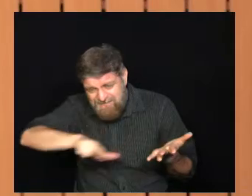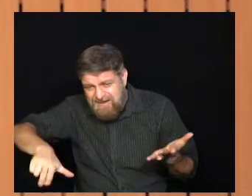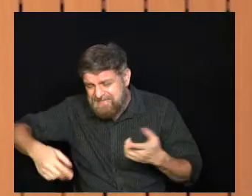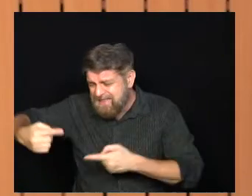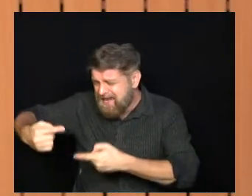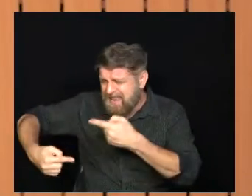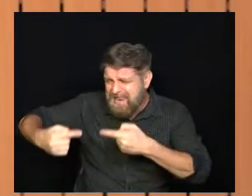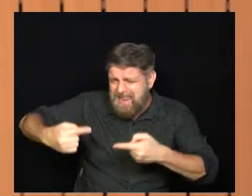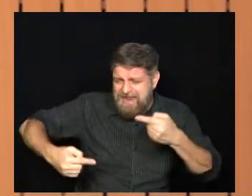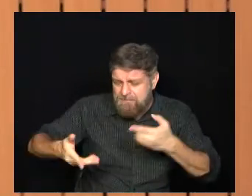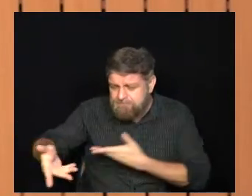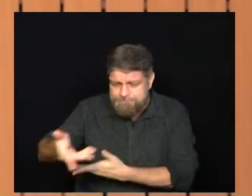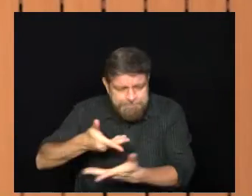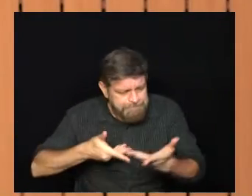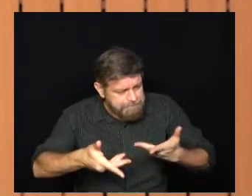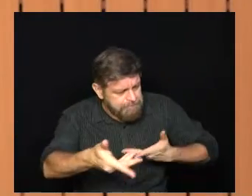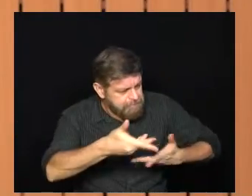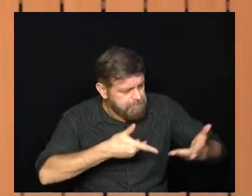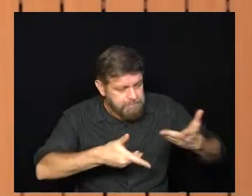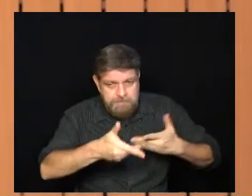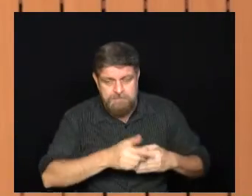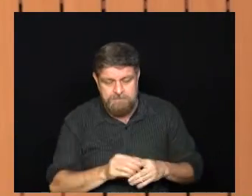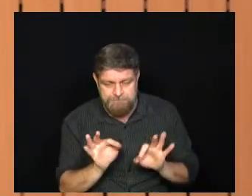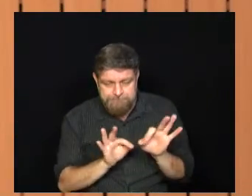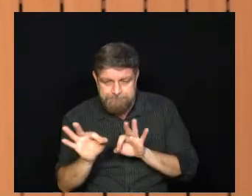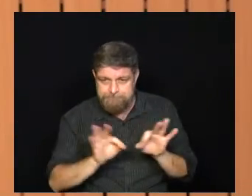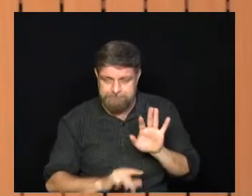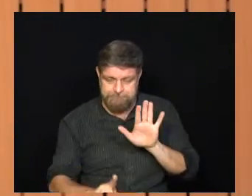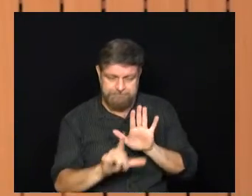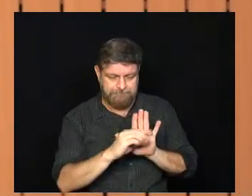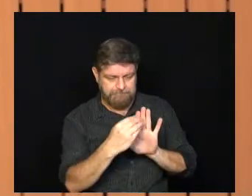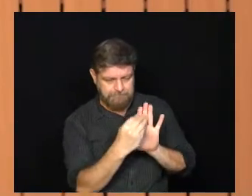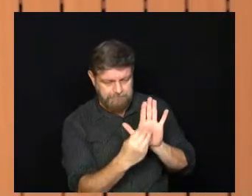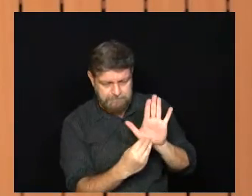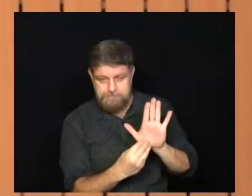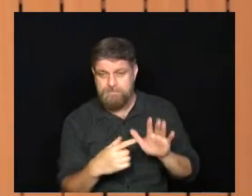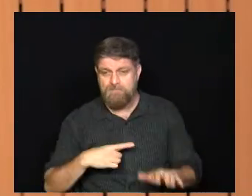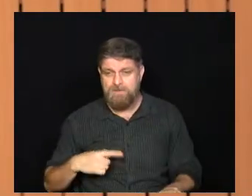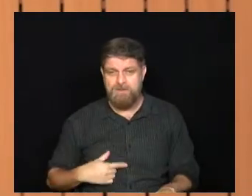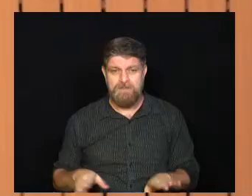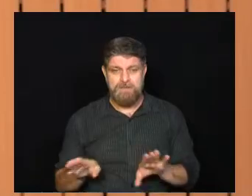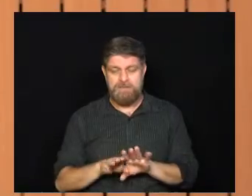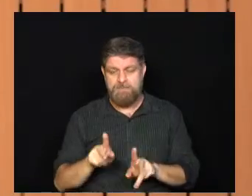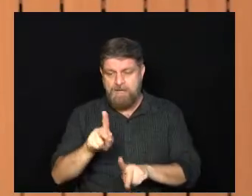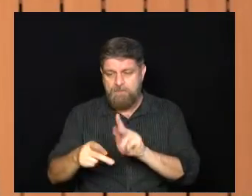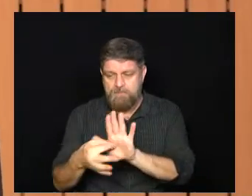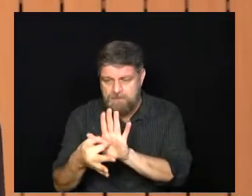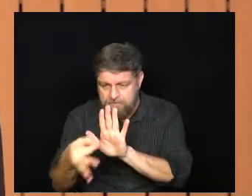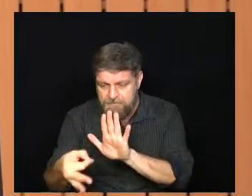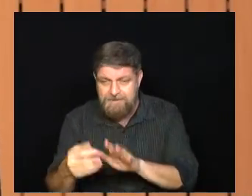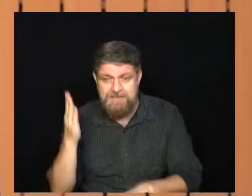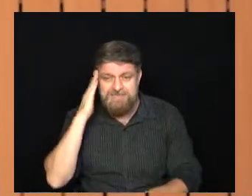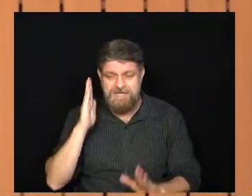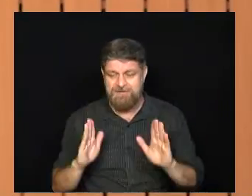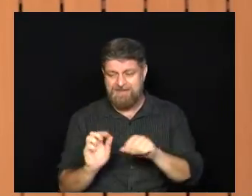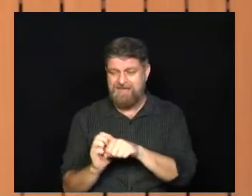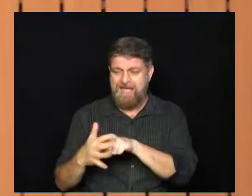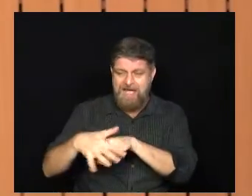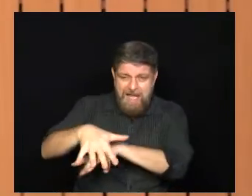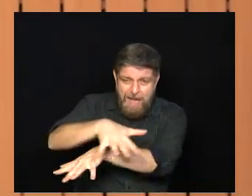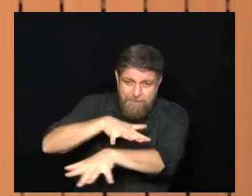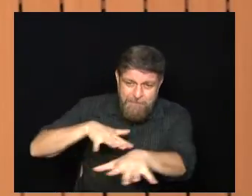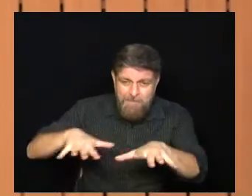todas as secretarias, e principalmente com um levantamento popular que, graças à pandemia, não pôde ser